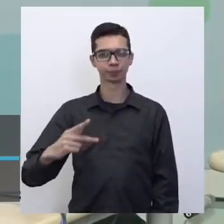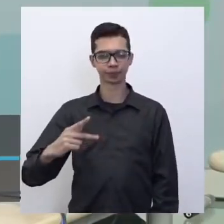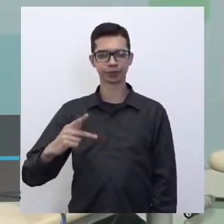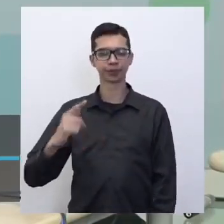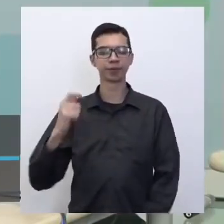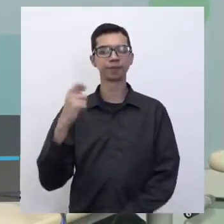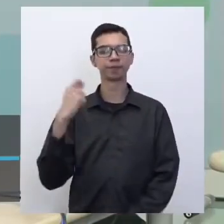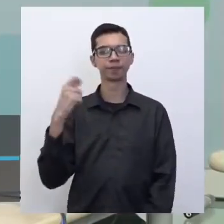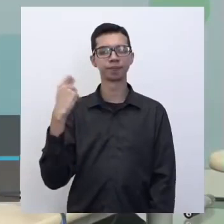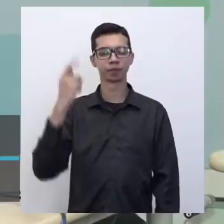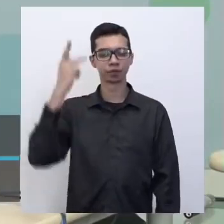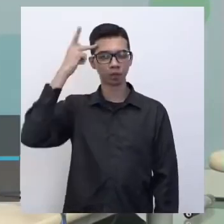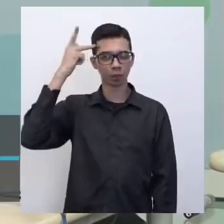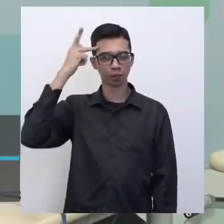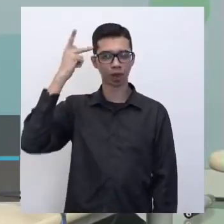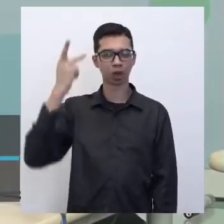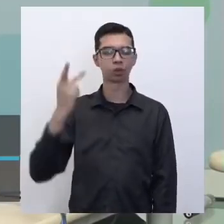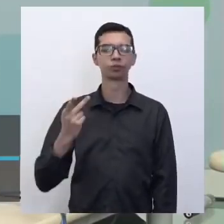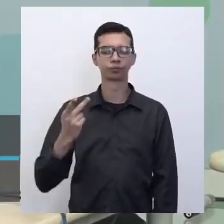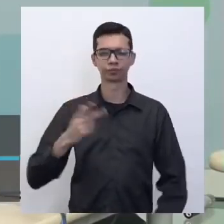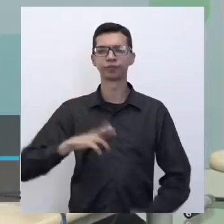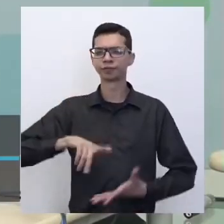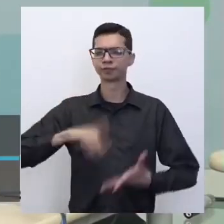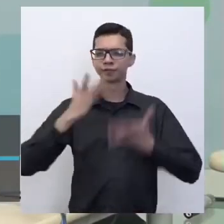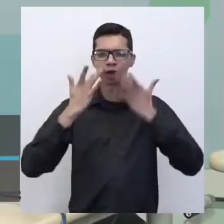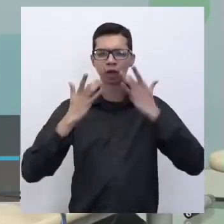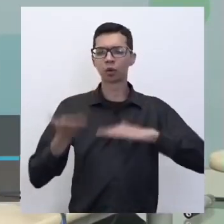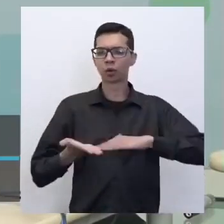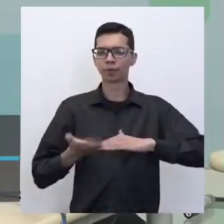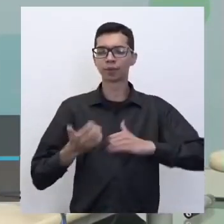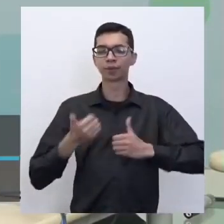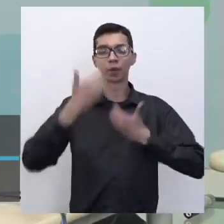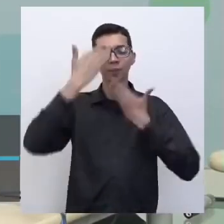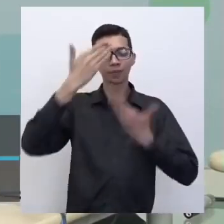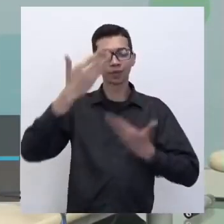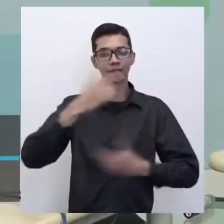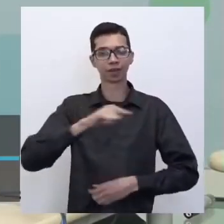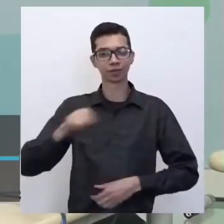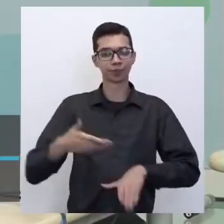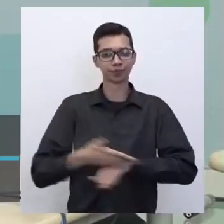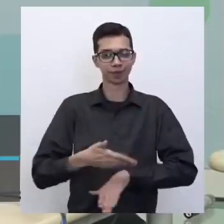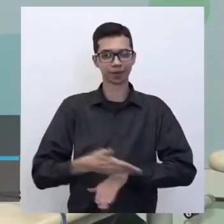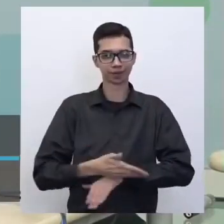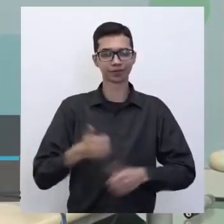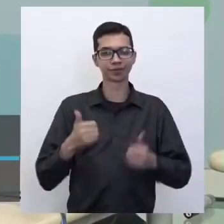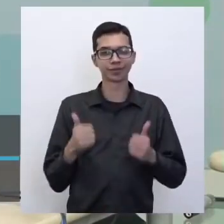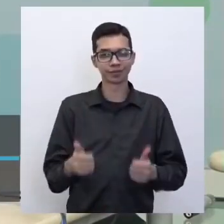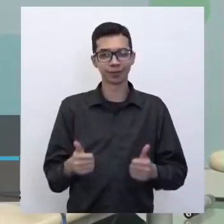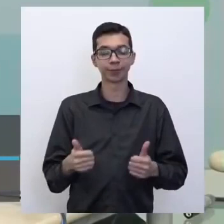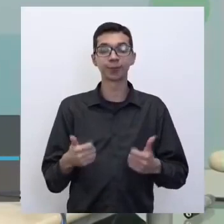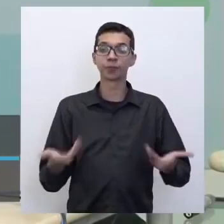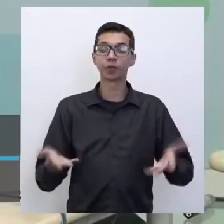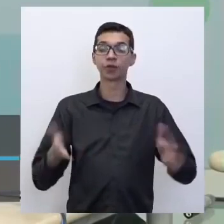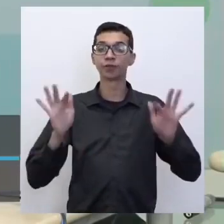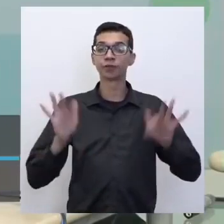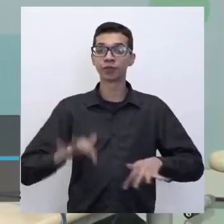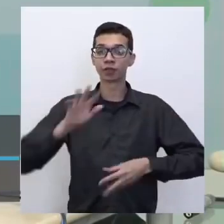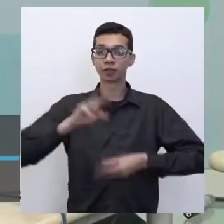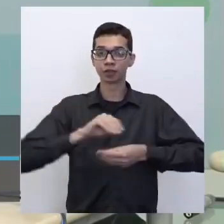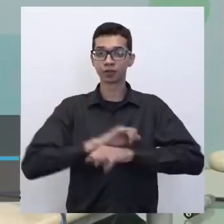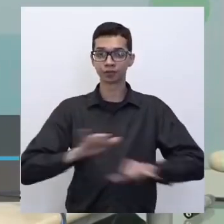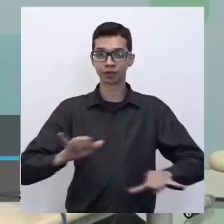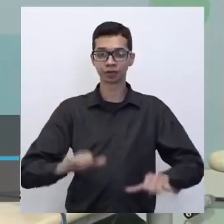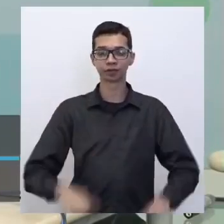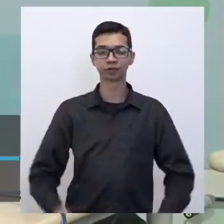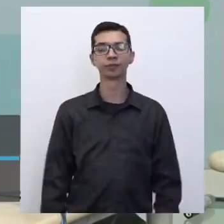contemporâneas. Obrigada pela participação, professores. Vamos lá. E, para a gente finalizar aqui, tem